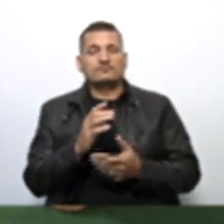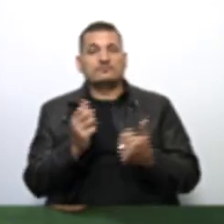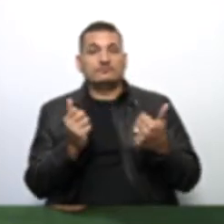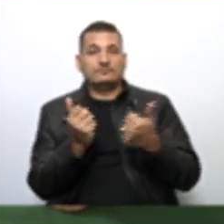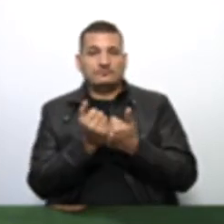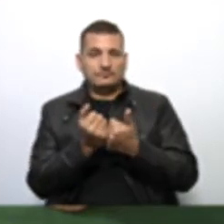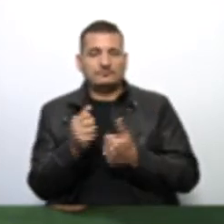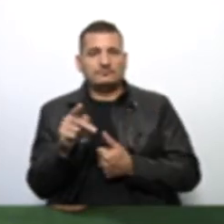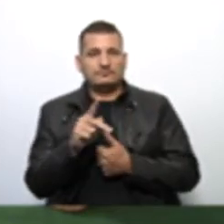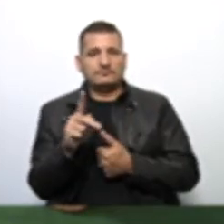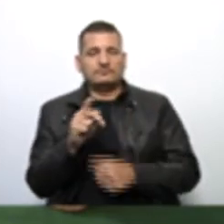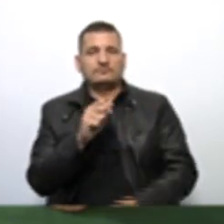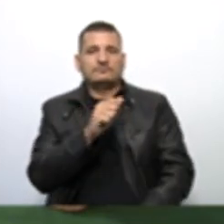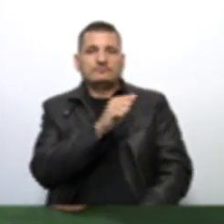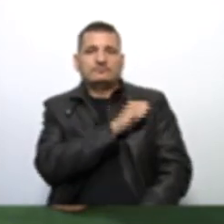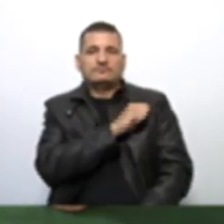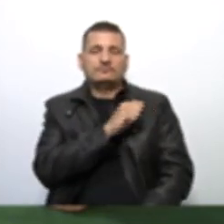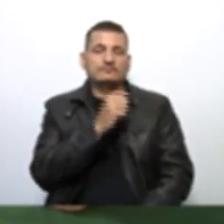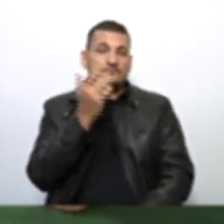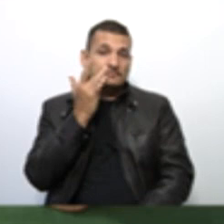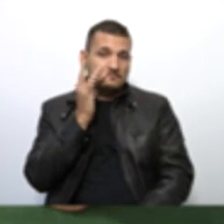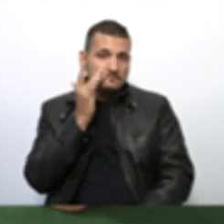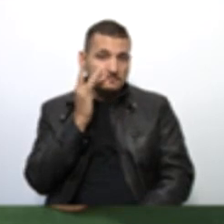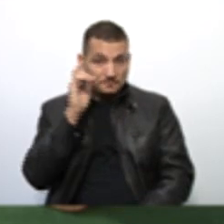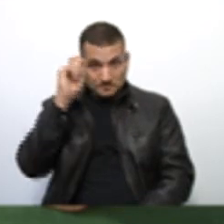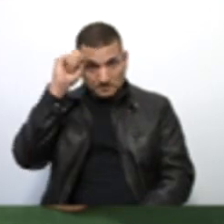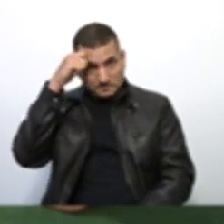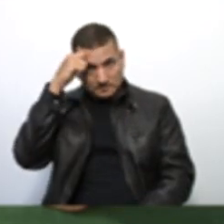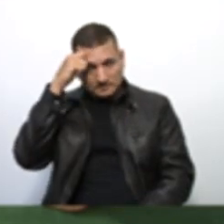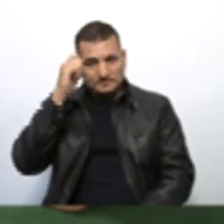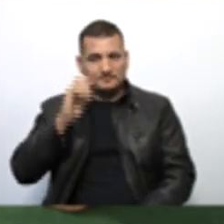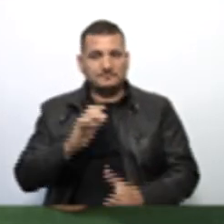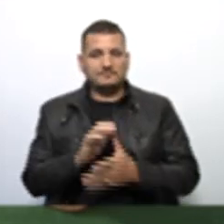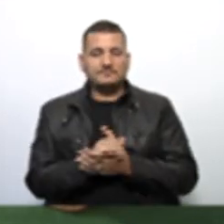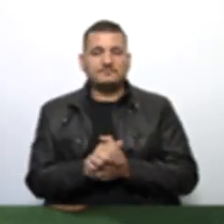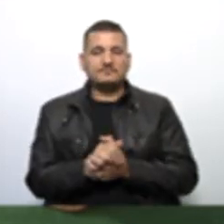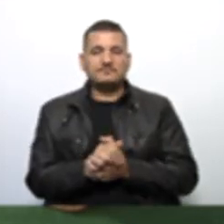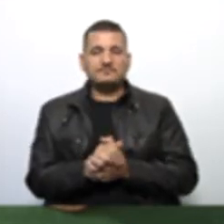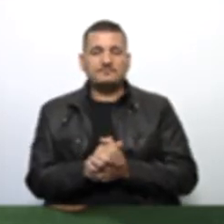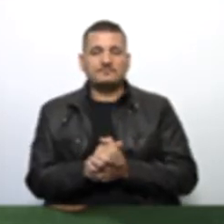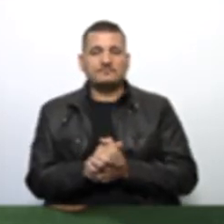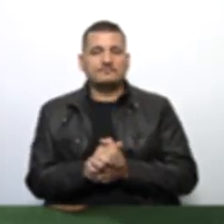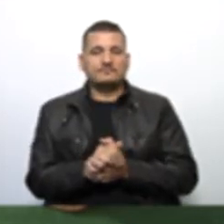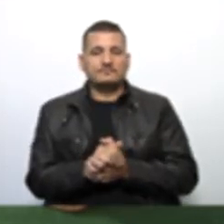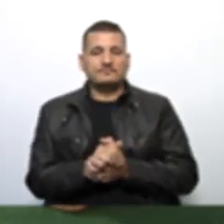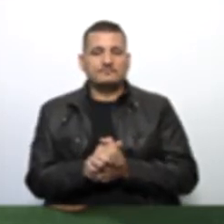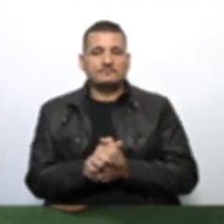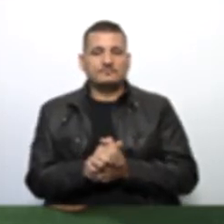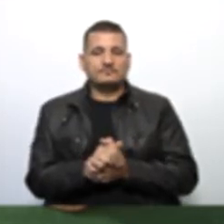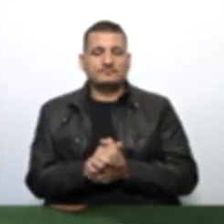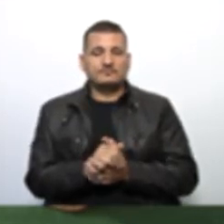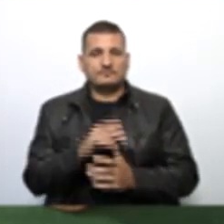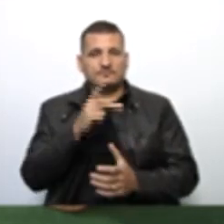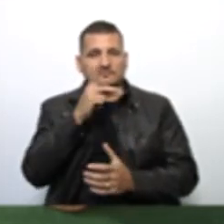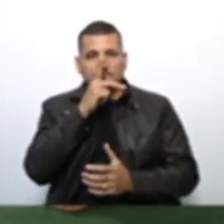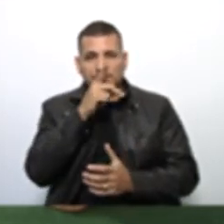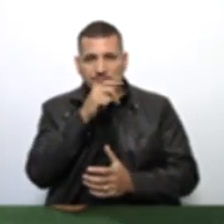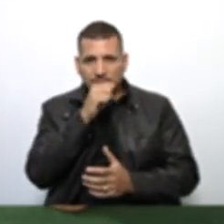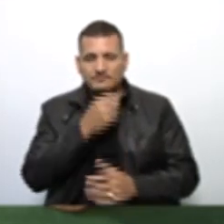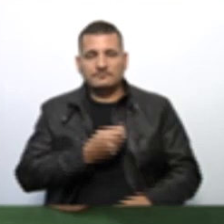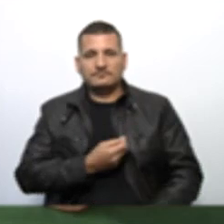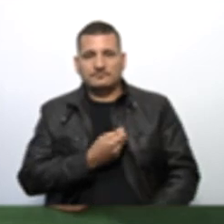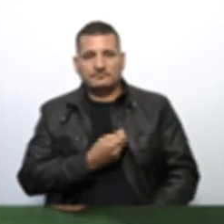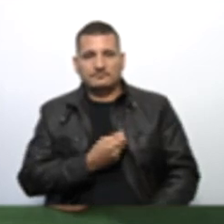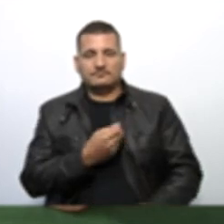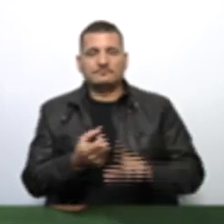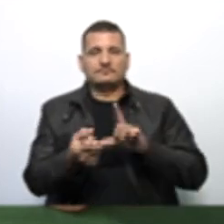e dos alunos de Ouro Preto do Oeste. Deixa eu ver aqui, professor, só mais um minuto. O pessoal de Porto Velho também está